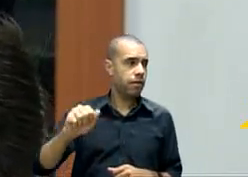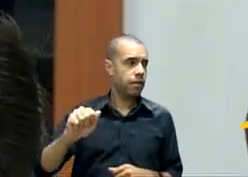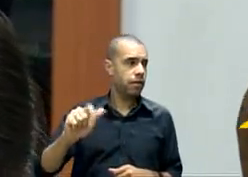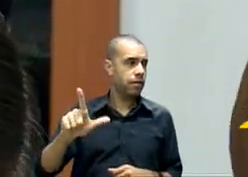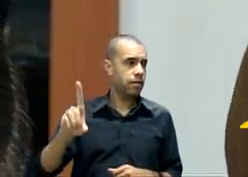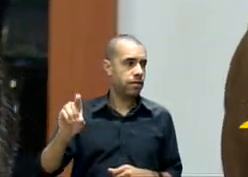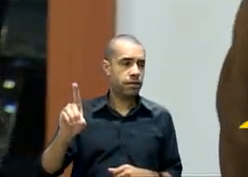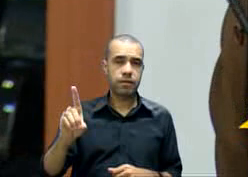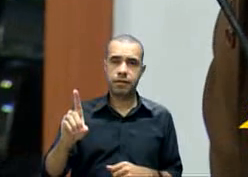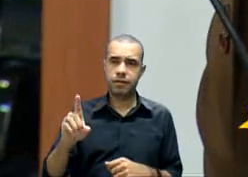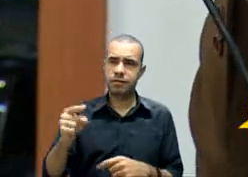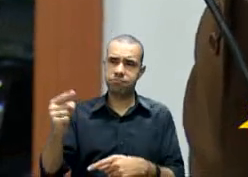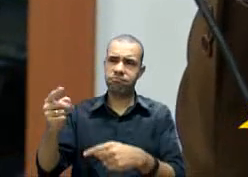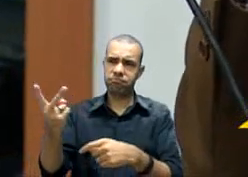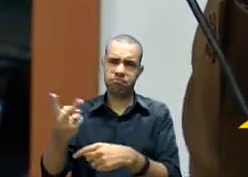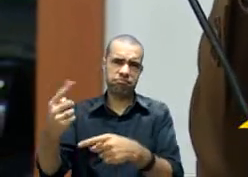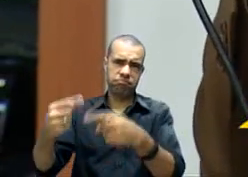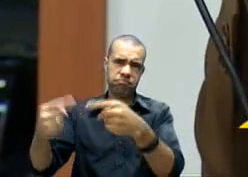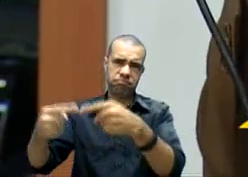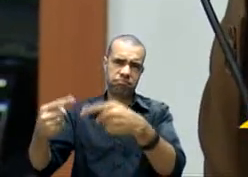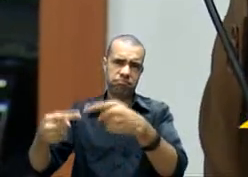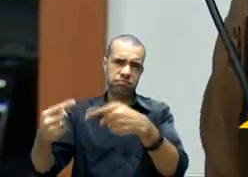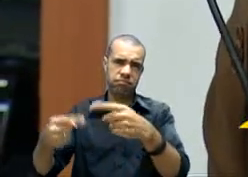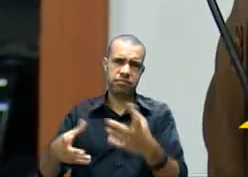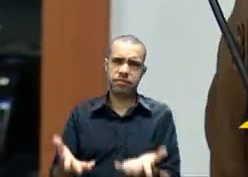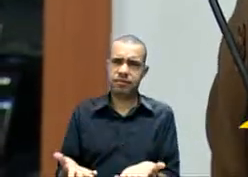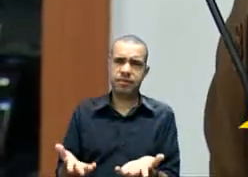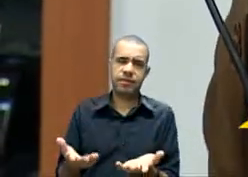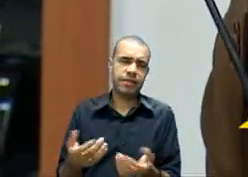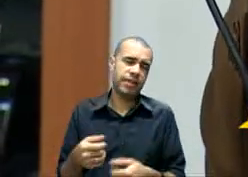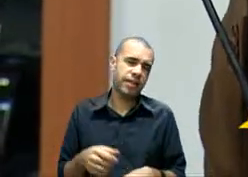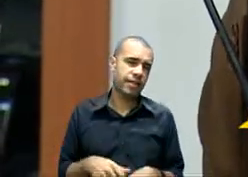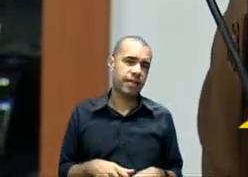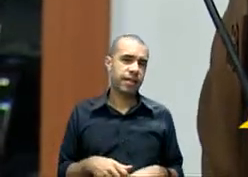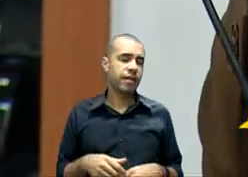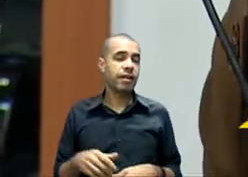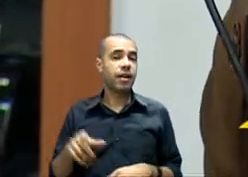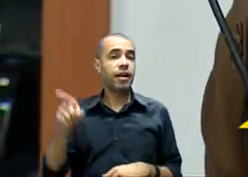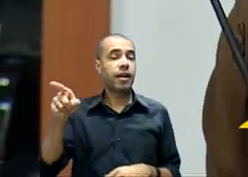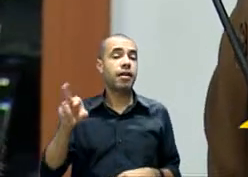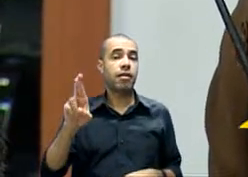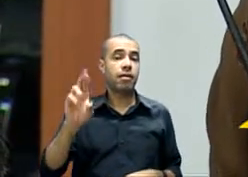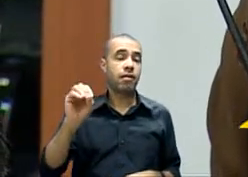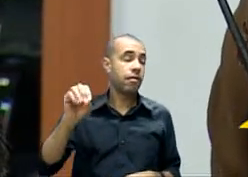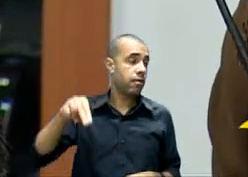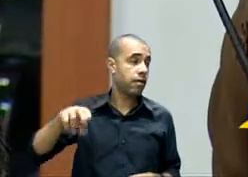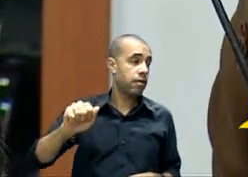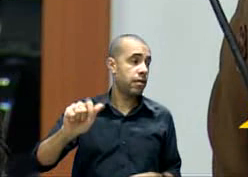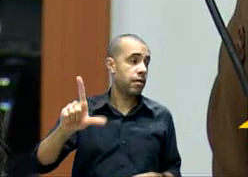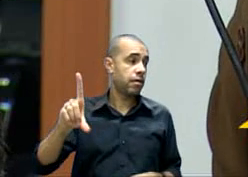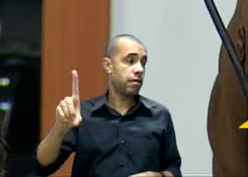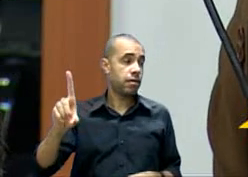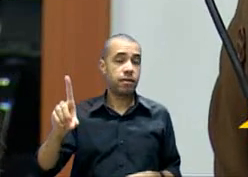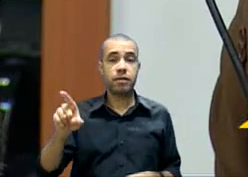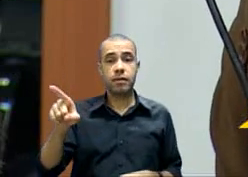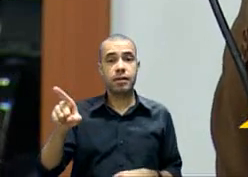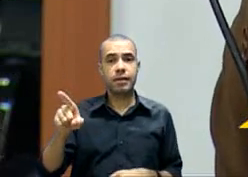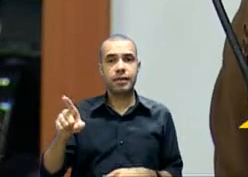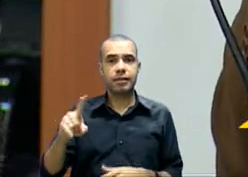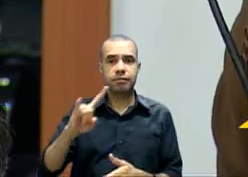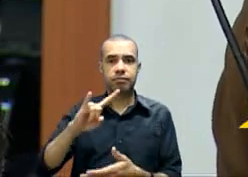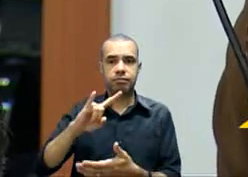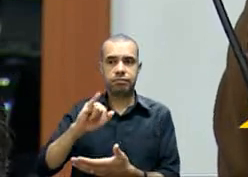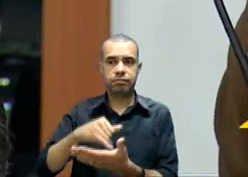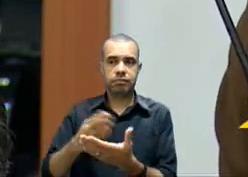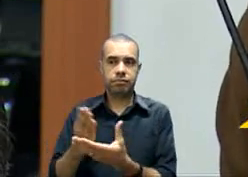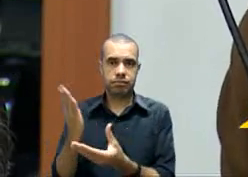ali dos dois, e o Ronald é que está com um processo aberto em relação